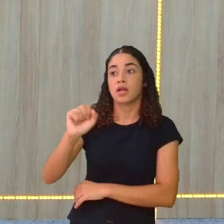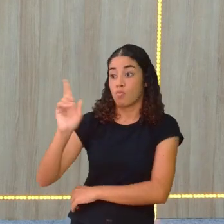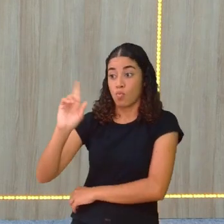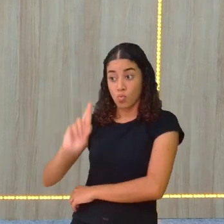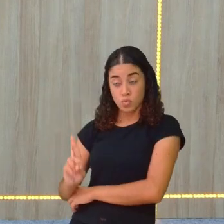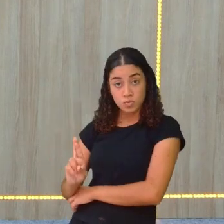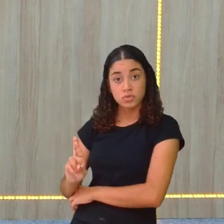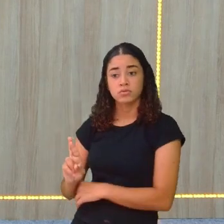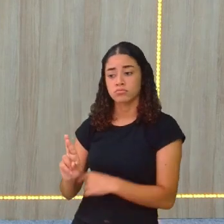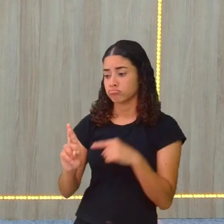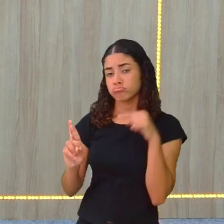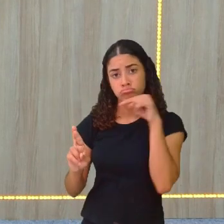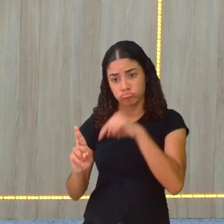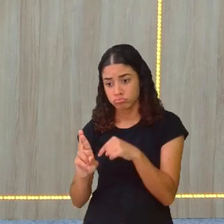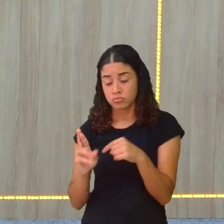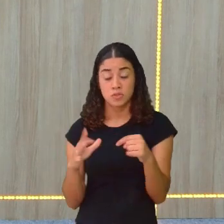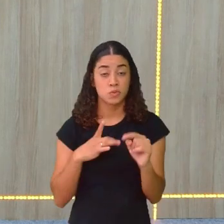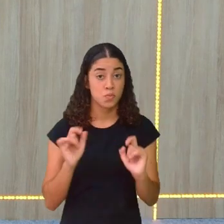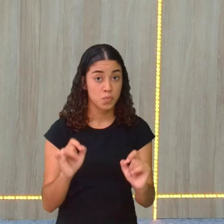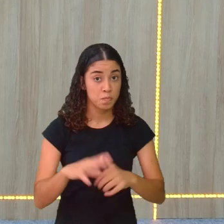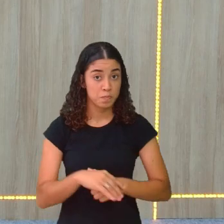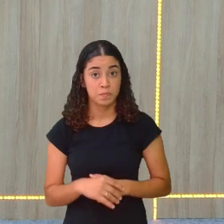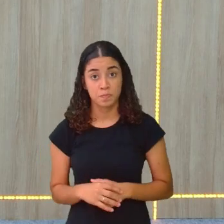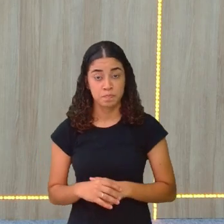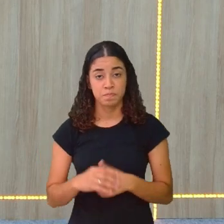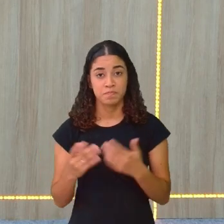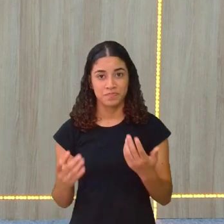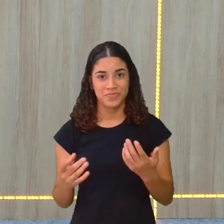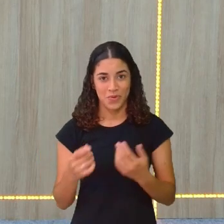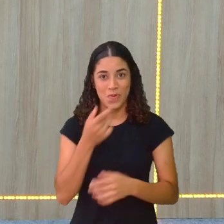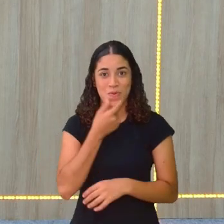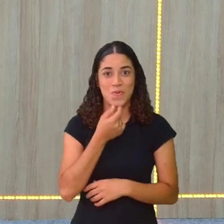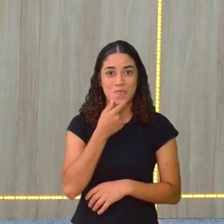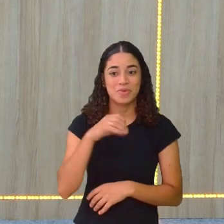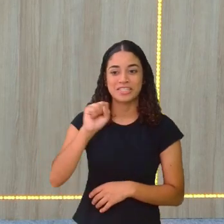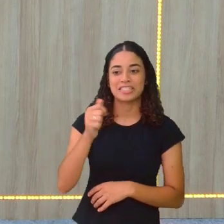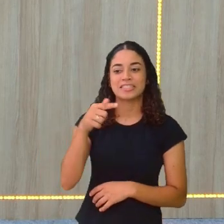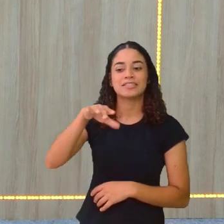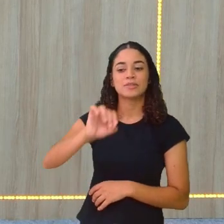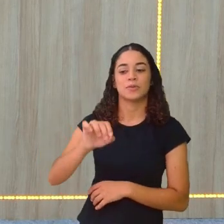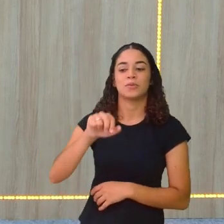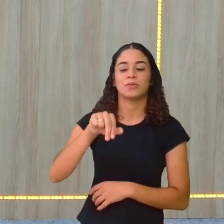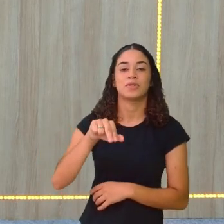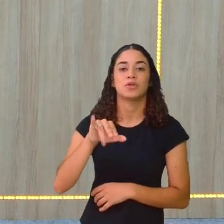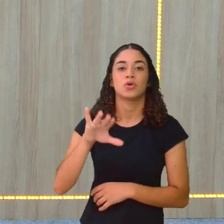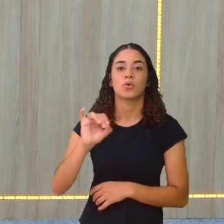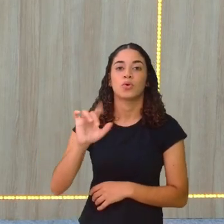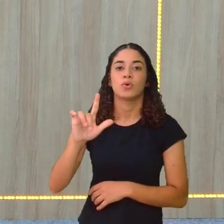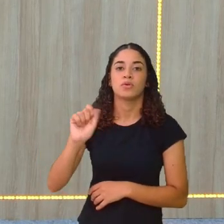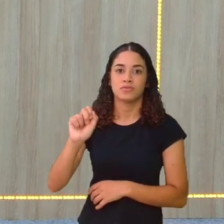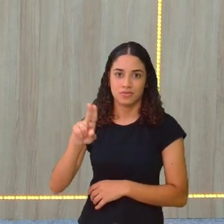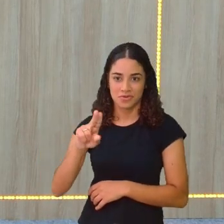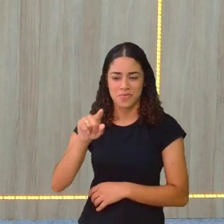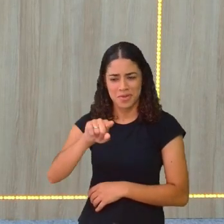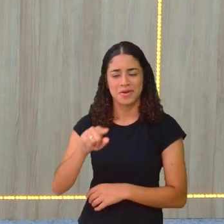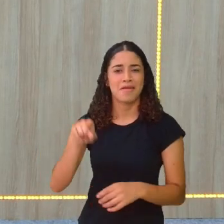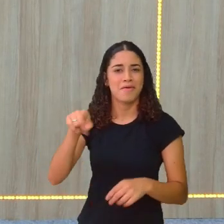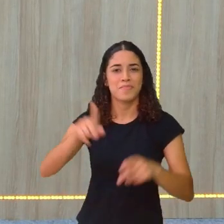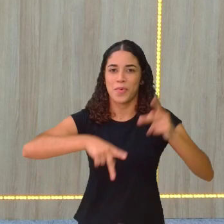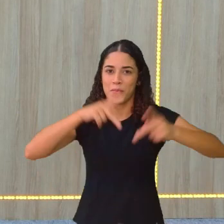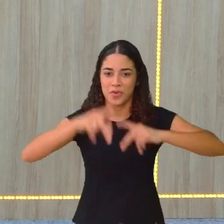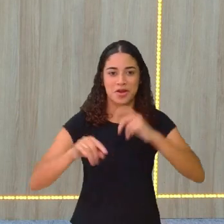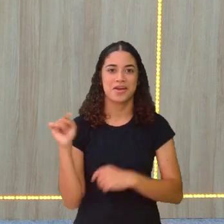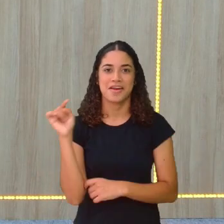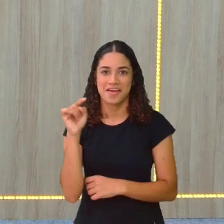Rússia, certo? Onde, inclusive, o São Nicolau, ele é bem popular, né, lá na